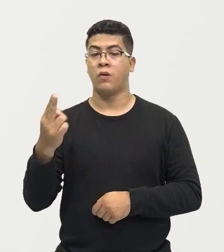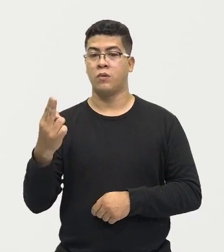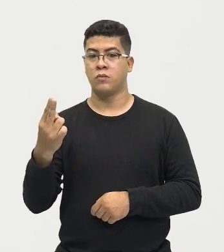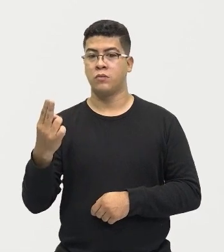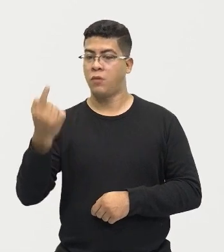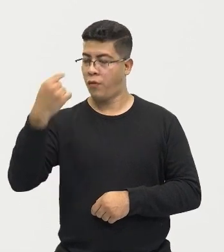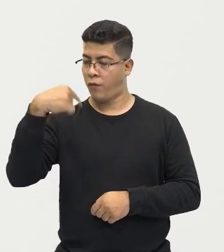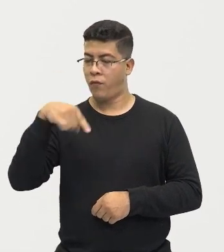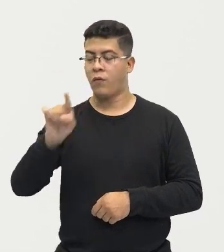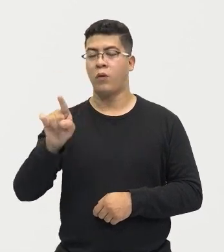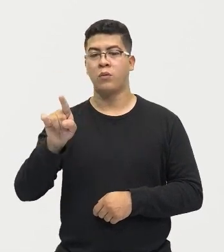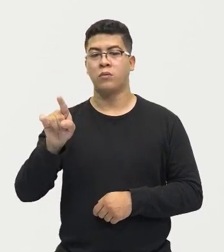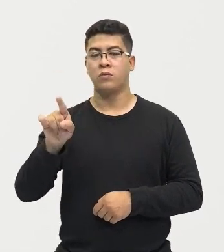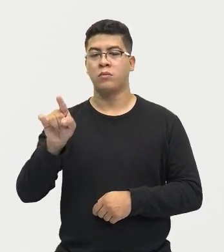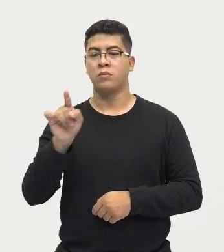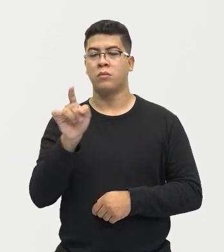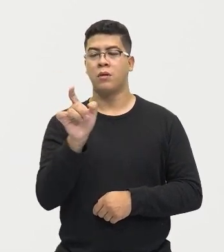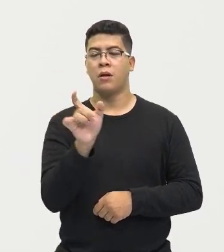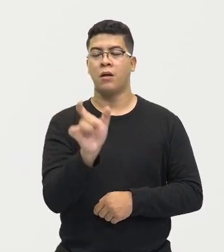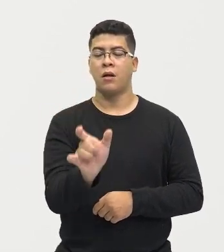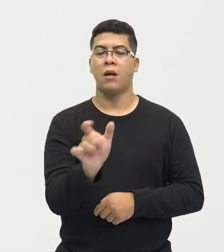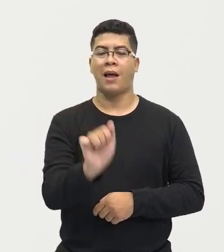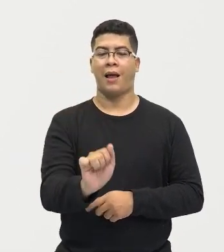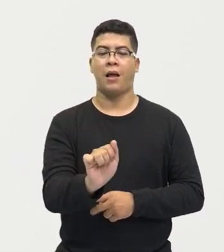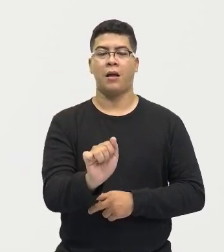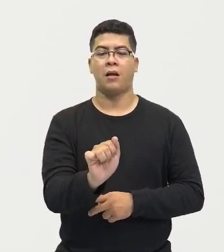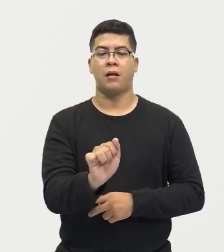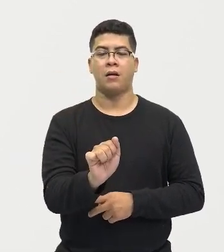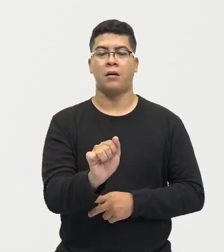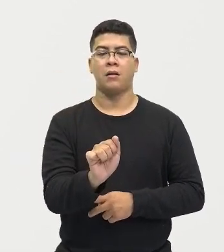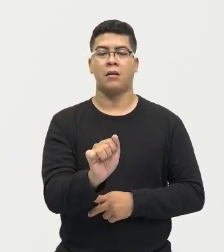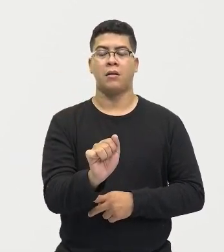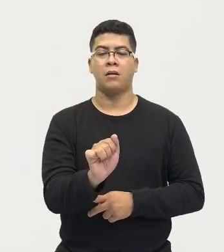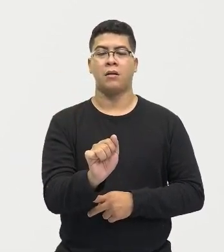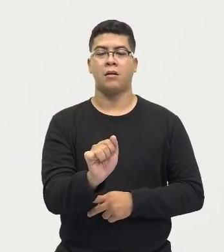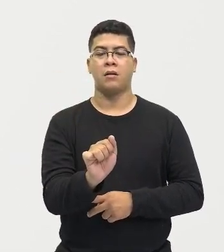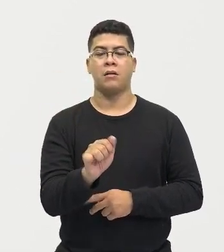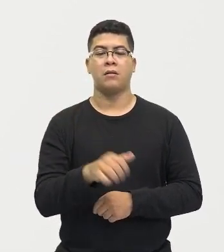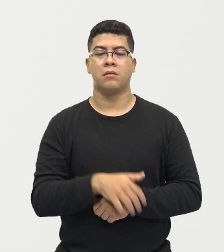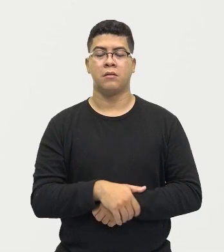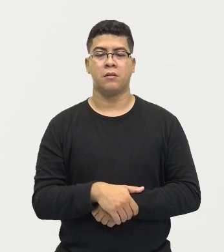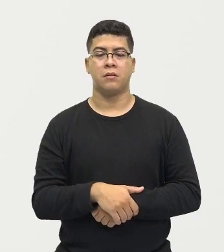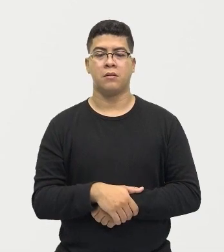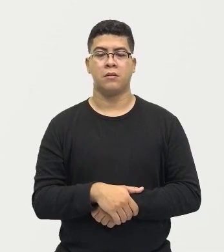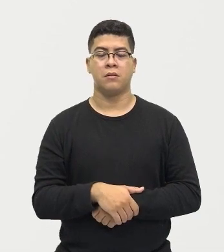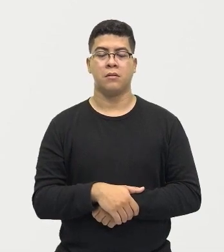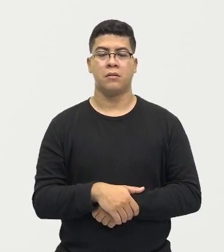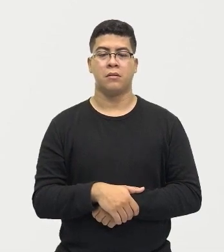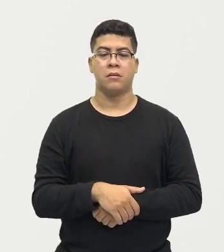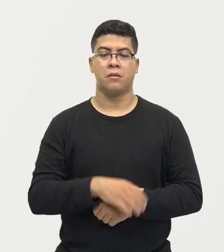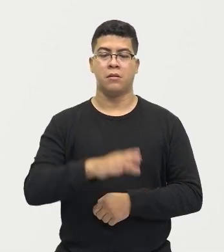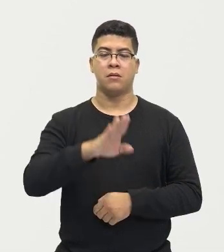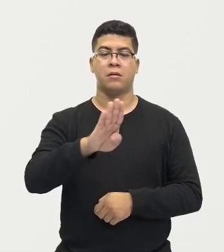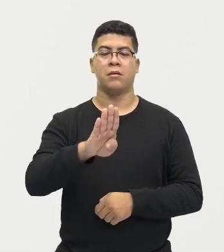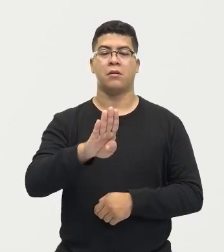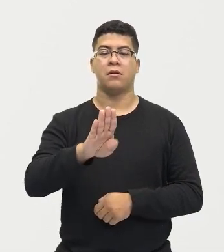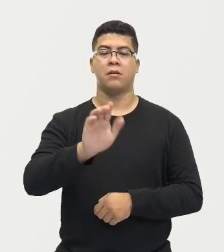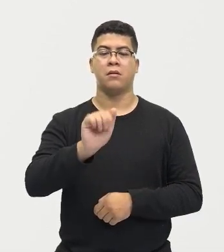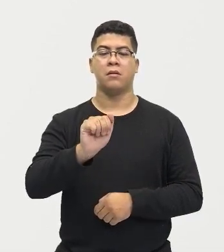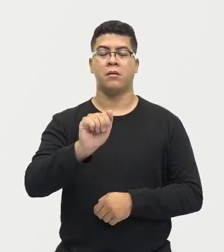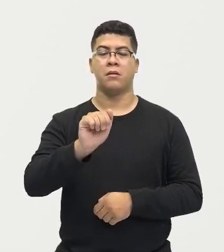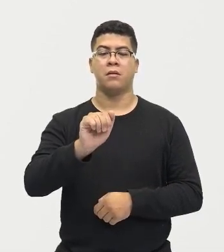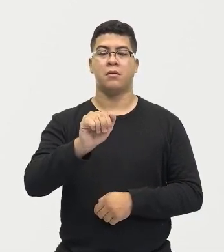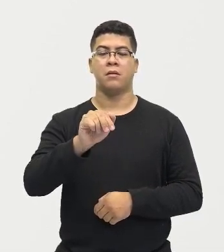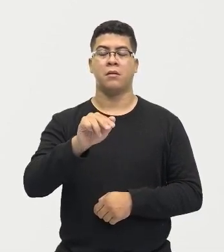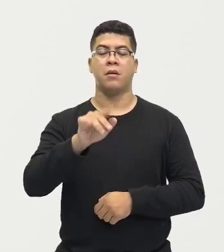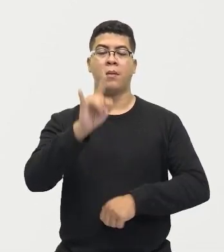Vou colocar uma palavra masculina aqui, ó. O banheiro. Pronto. Vou ao banheiro. Você não vai dizer